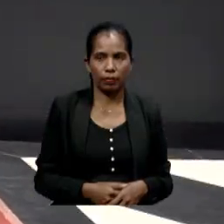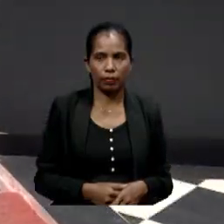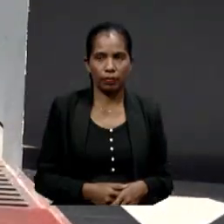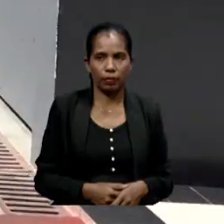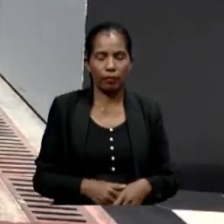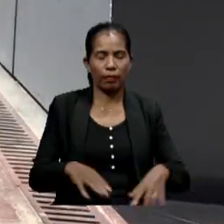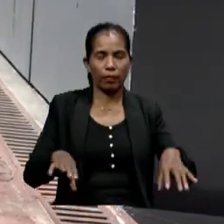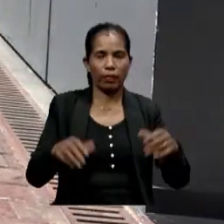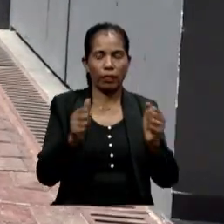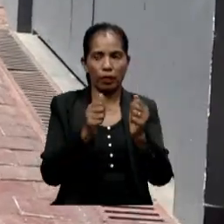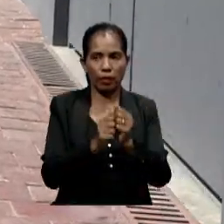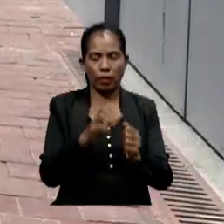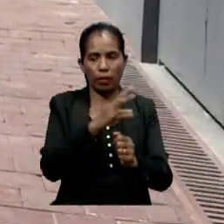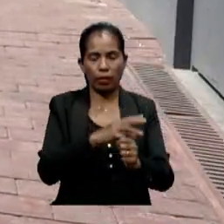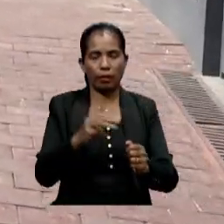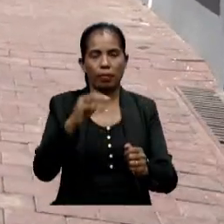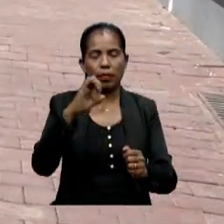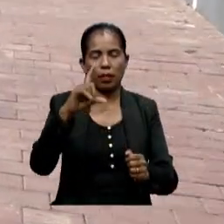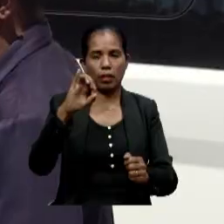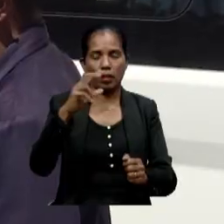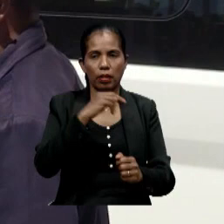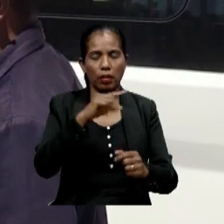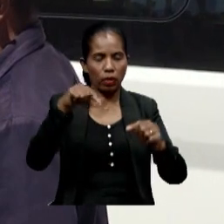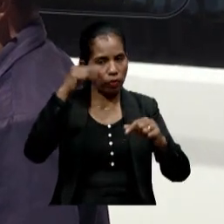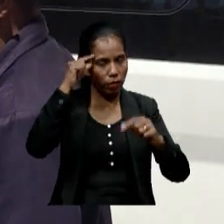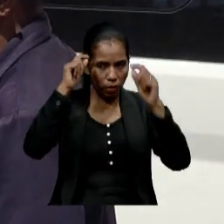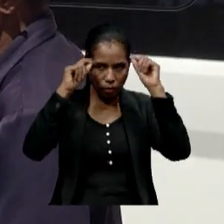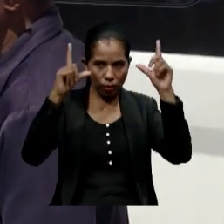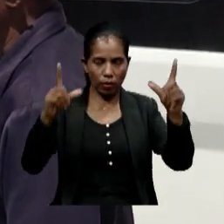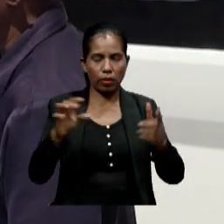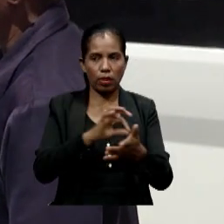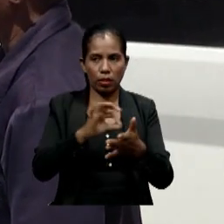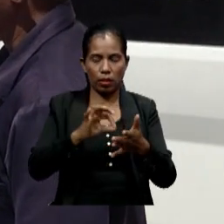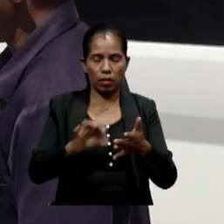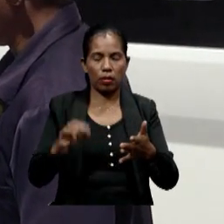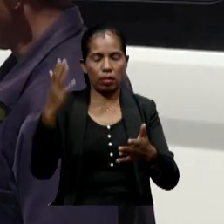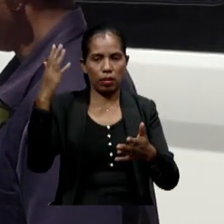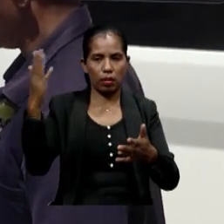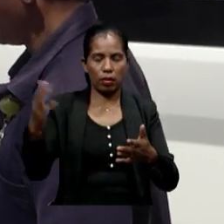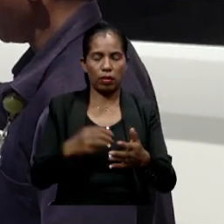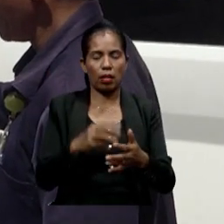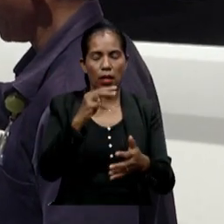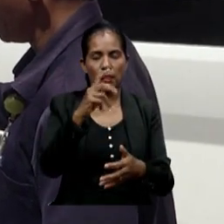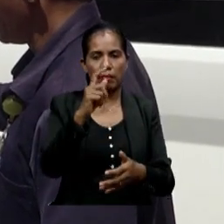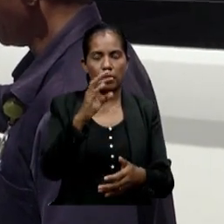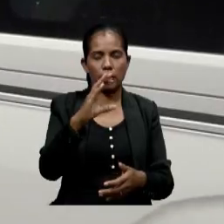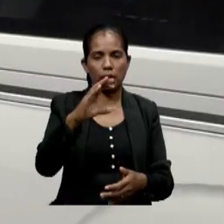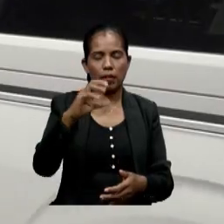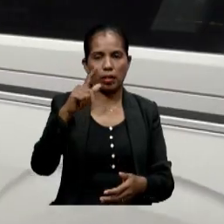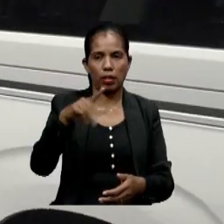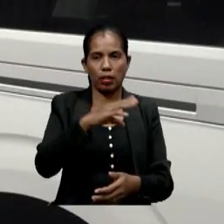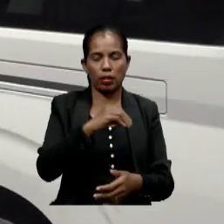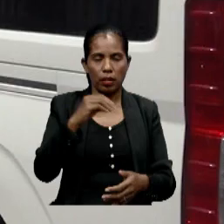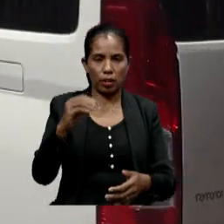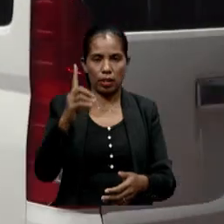Acordo de cooperação entre Millennium Challenge Corporation e o Governo Timor-Leste assina ONA e a Salão Ministério do Negócio Estrangeiro na Cooperação Praia dos